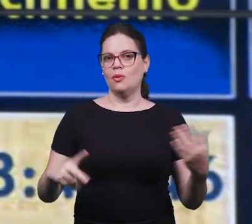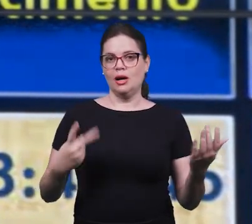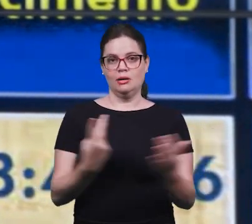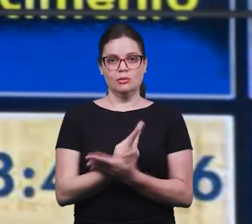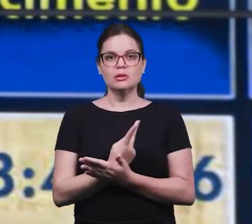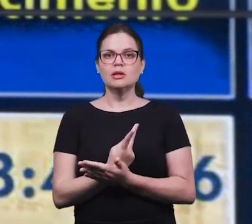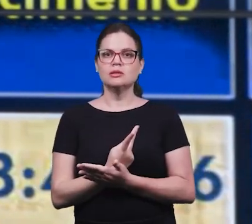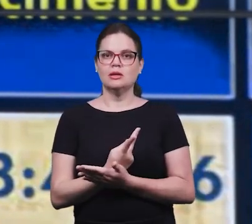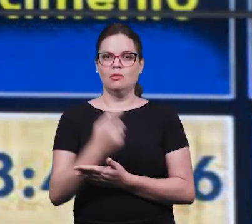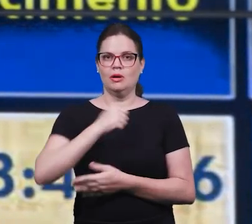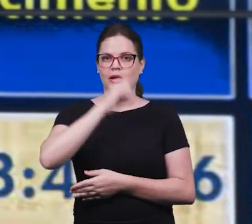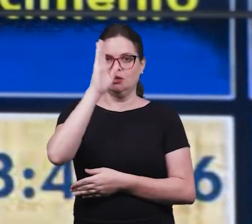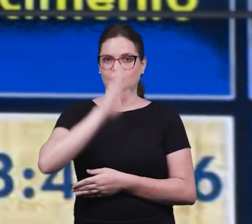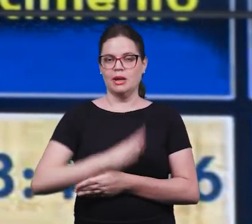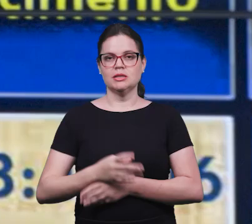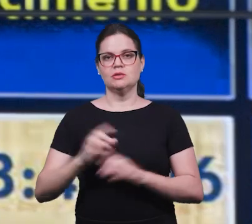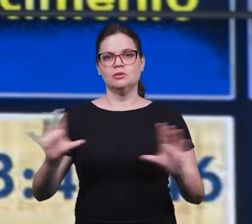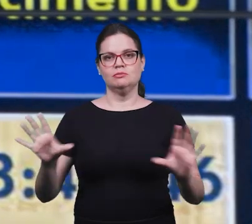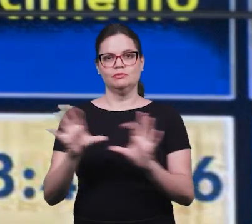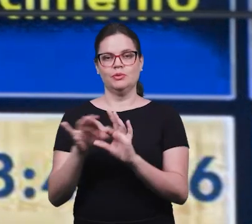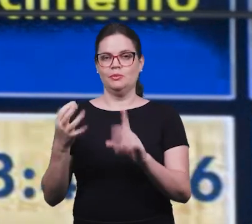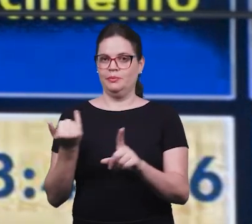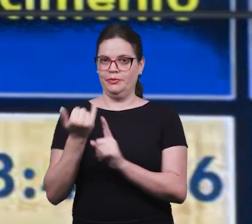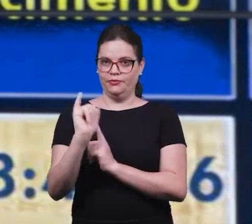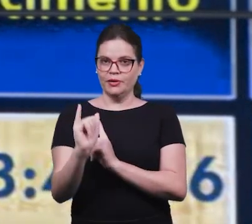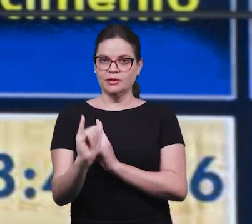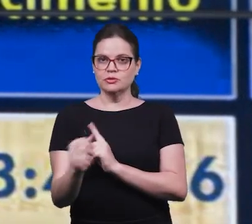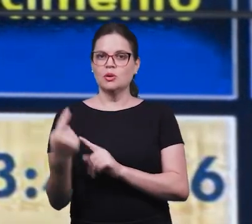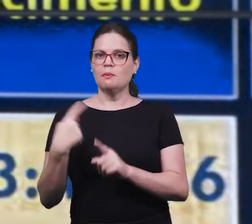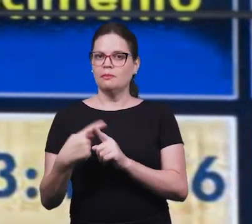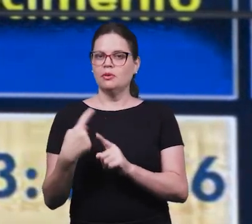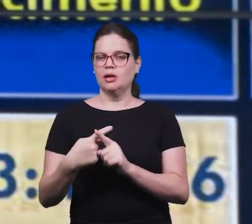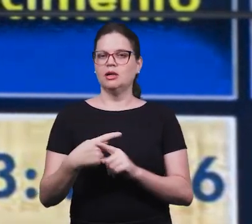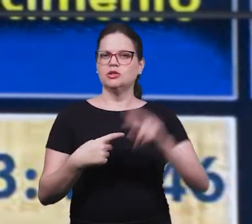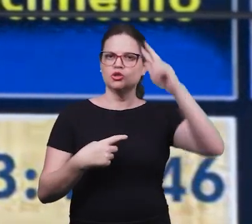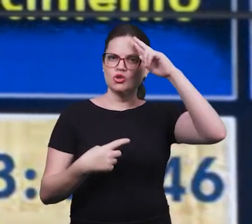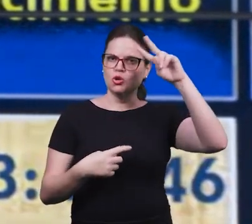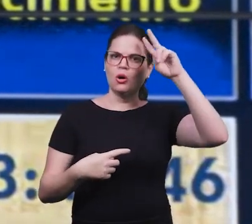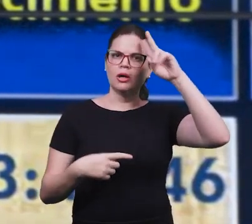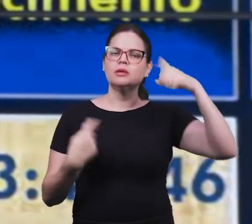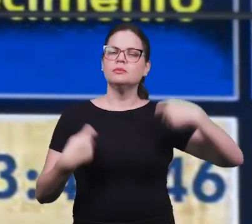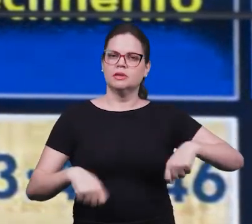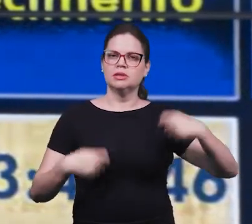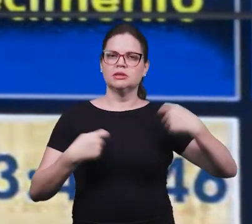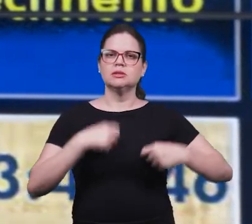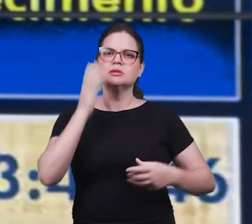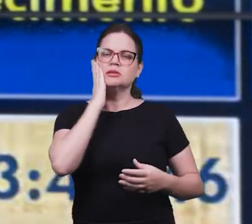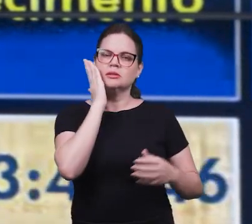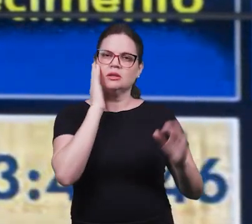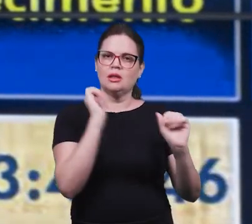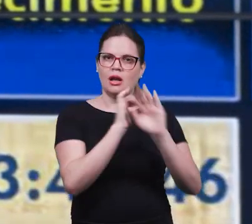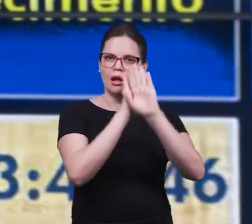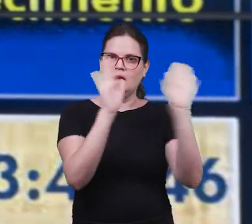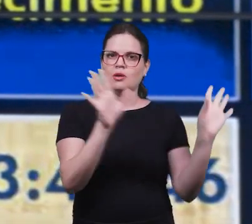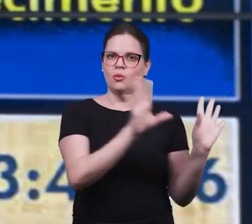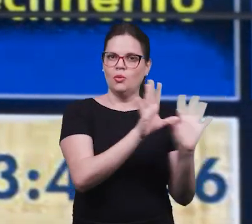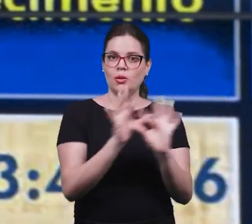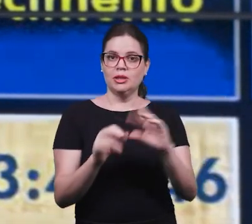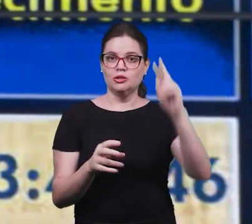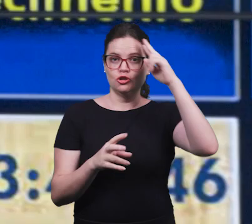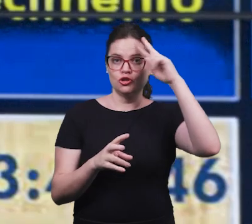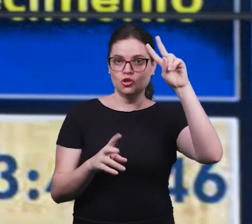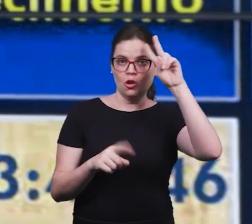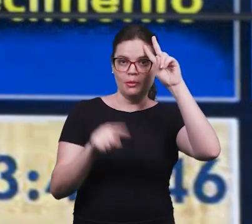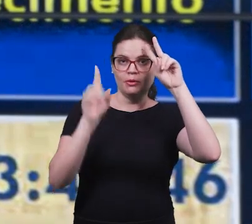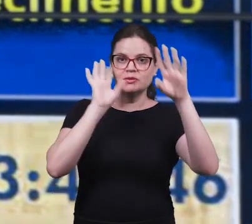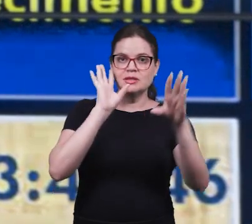inserido aquilo que é o profético. O profético ele passa pelo histórico, ele se confirma dentro do histórico, para que você